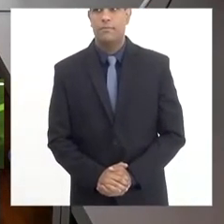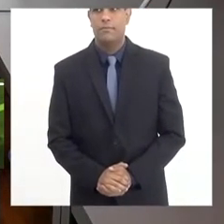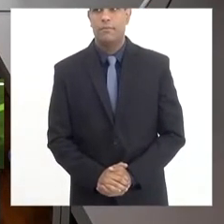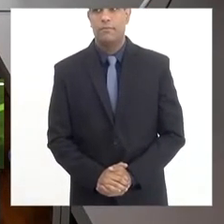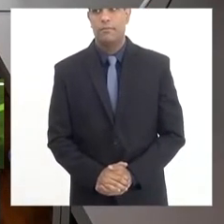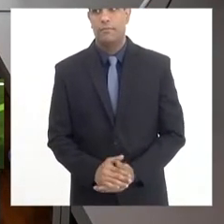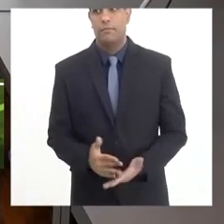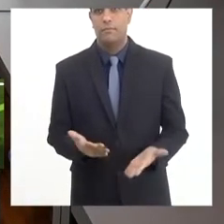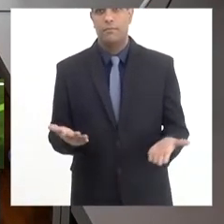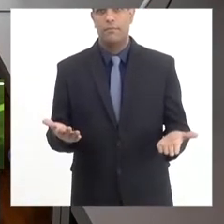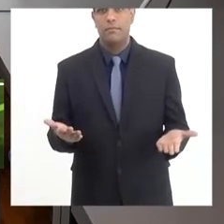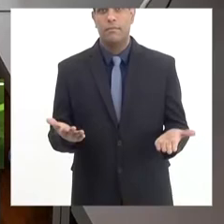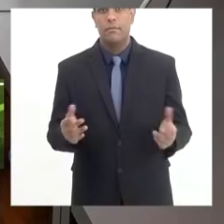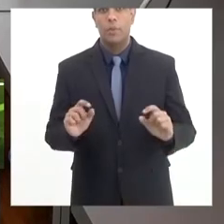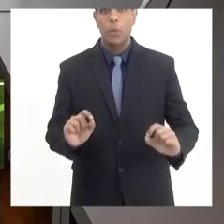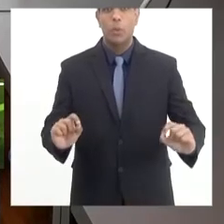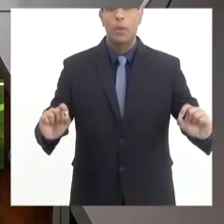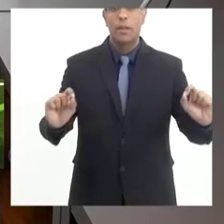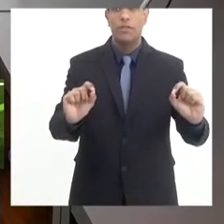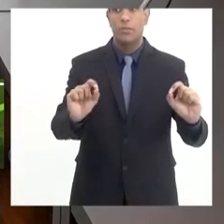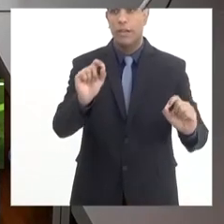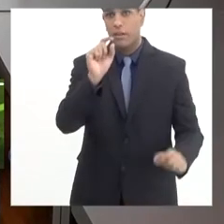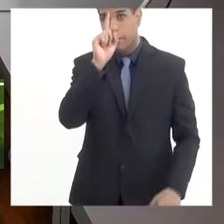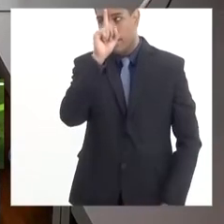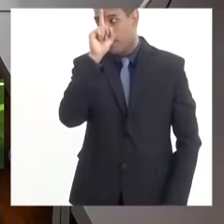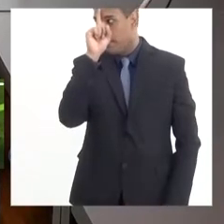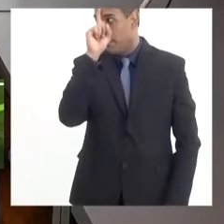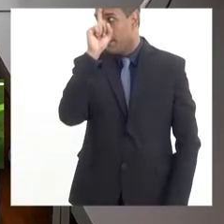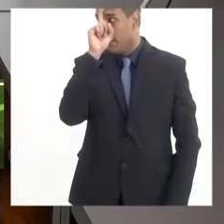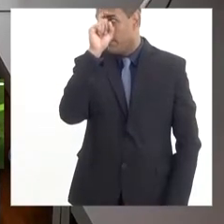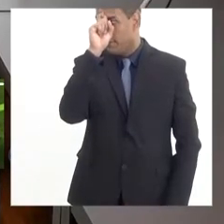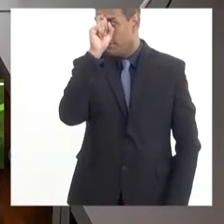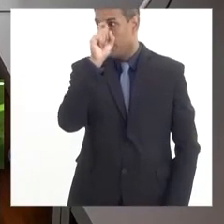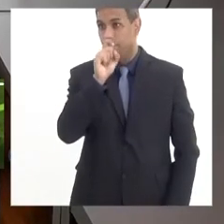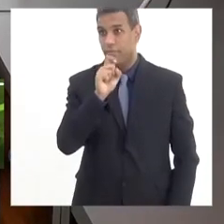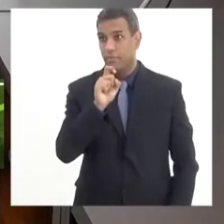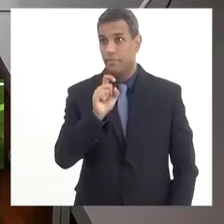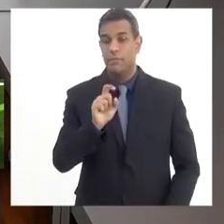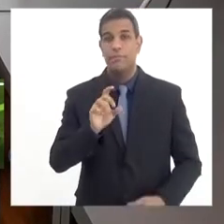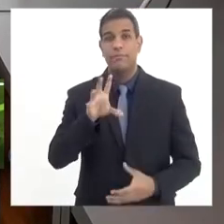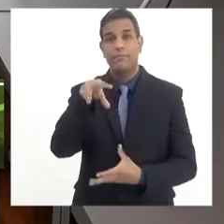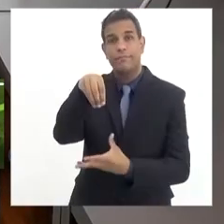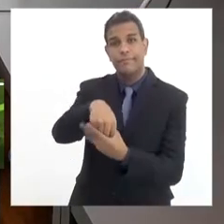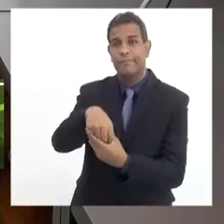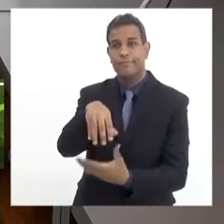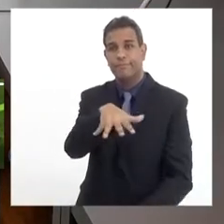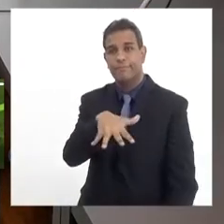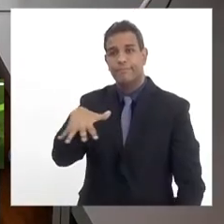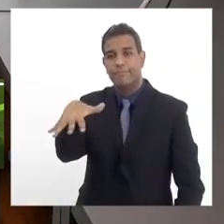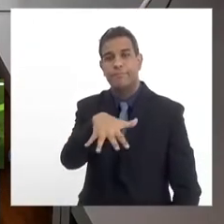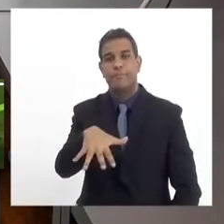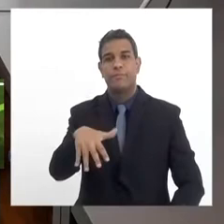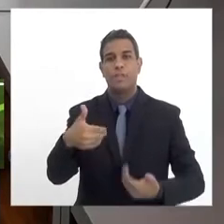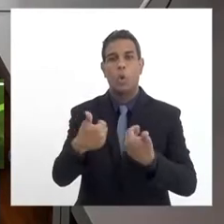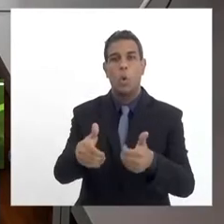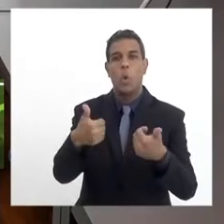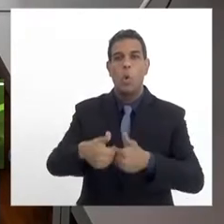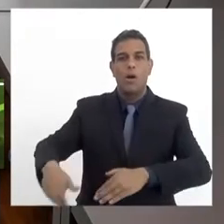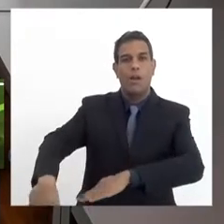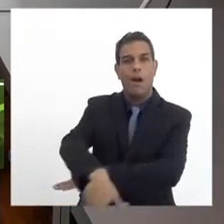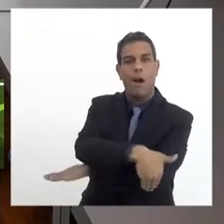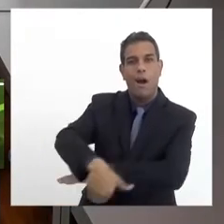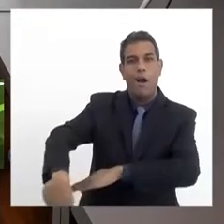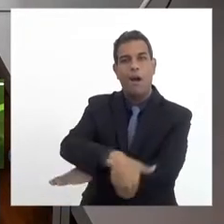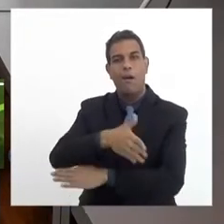Hospital. Para o hospital, e a emenda... Trata outras áreas públicas, fundações, autarquias, iluminação, rodovias, estradas,